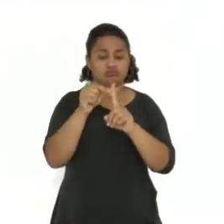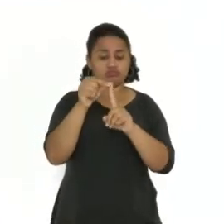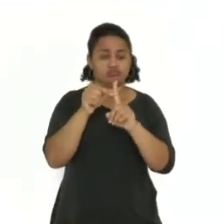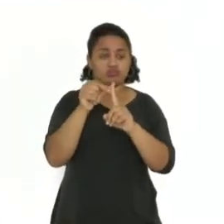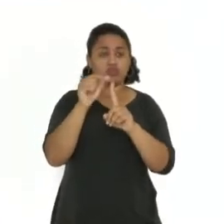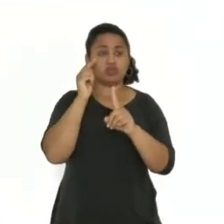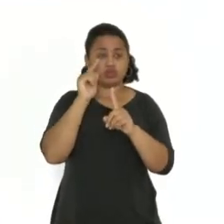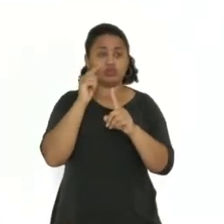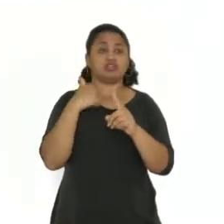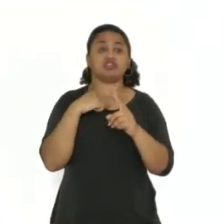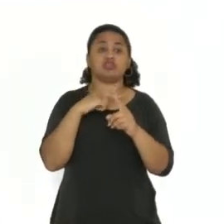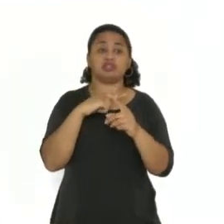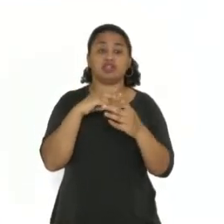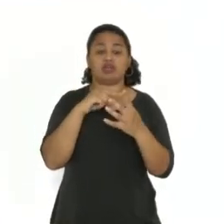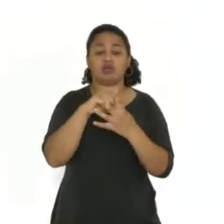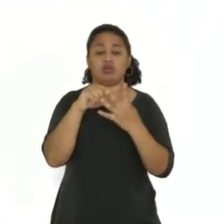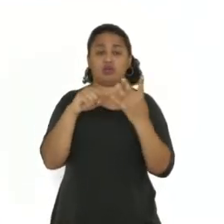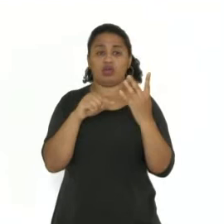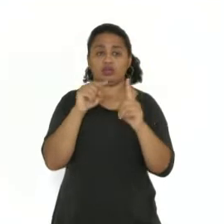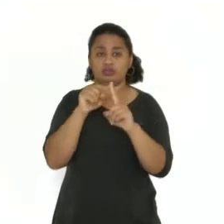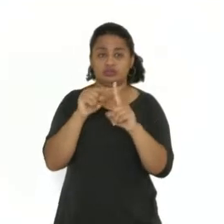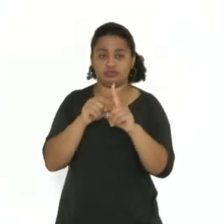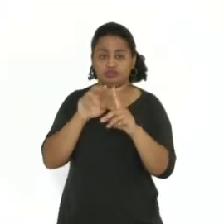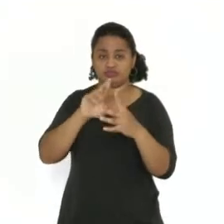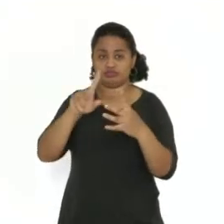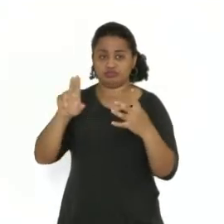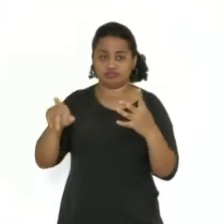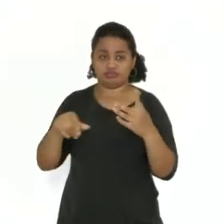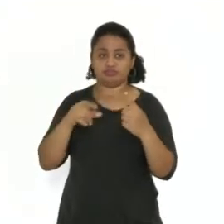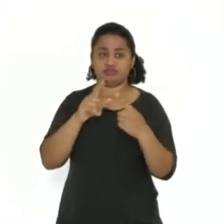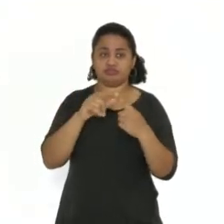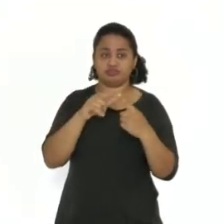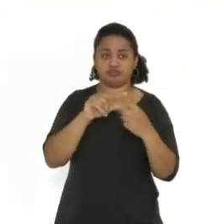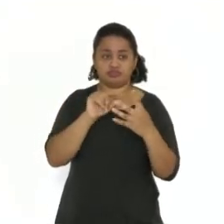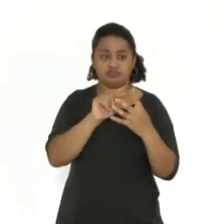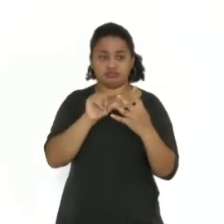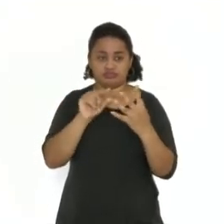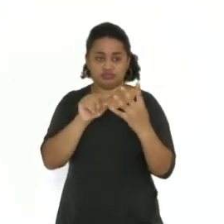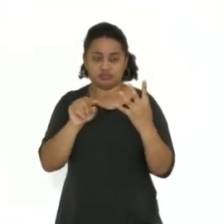em quatro tipos. Então, nós temos metacêntrico,